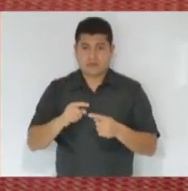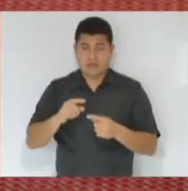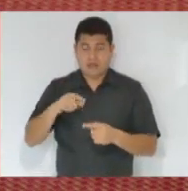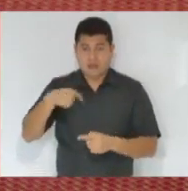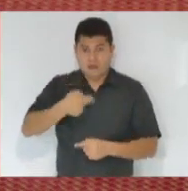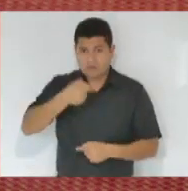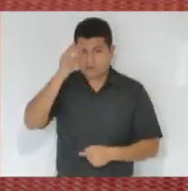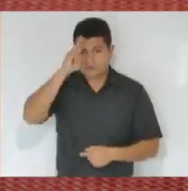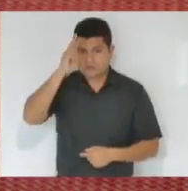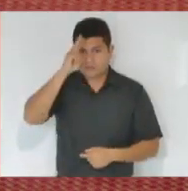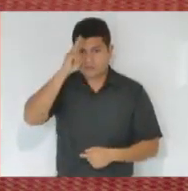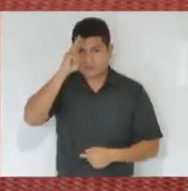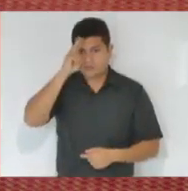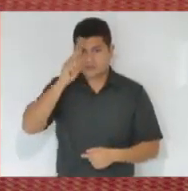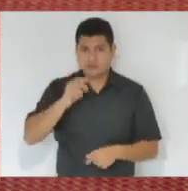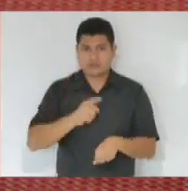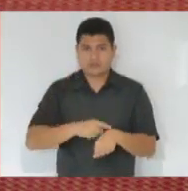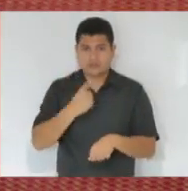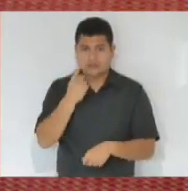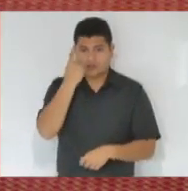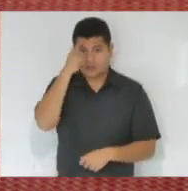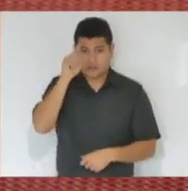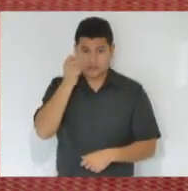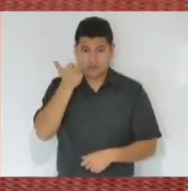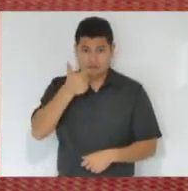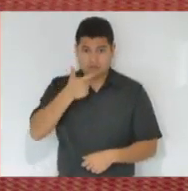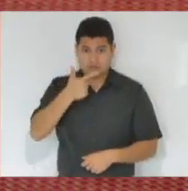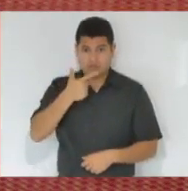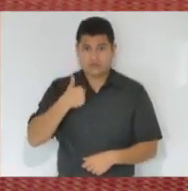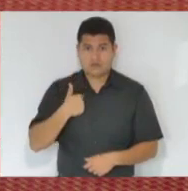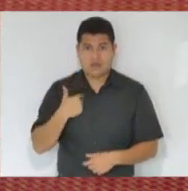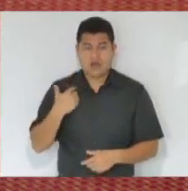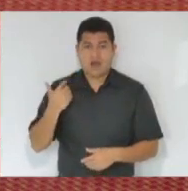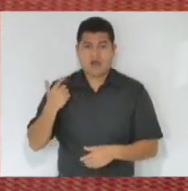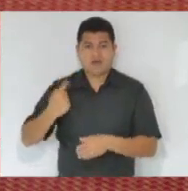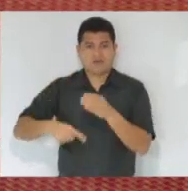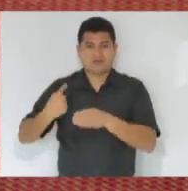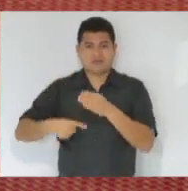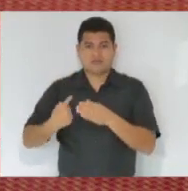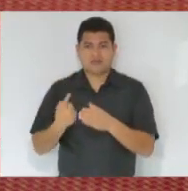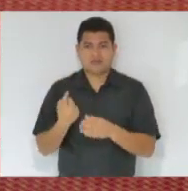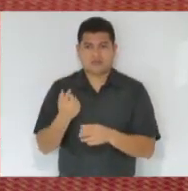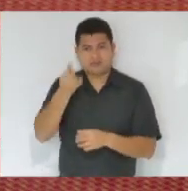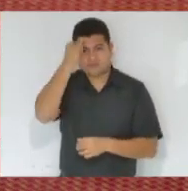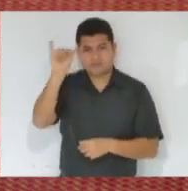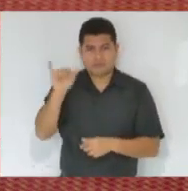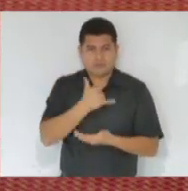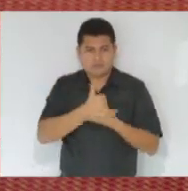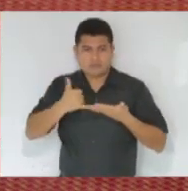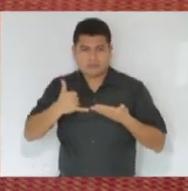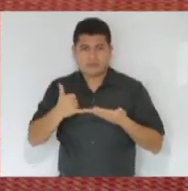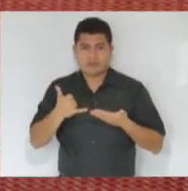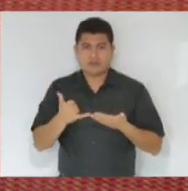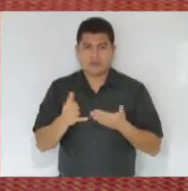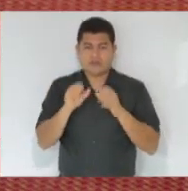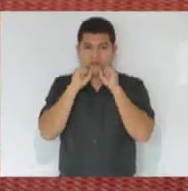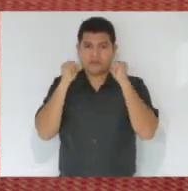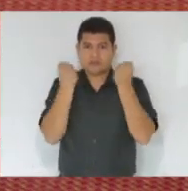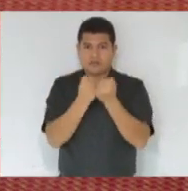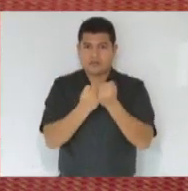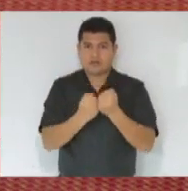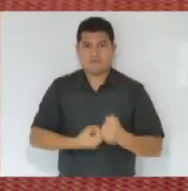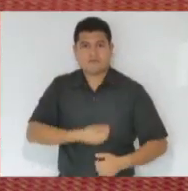12, através da nossa Comissão de Prevenção e Combate às Drogas, o seminário Viver a